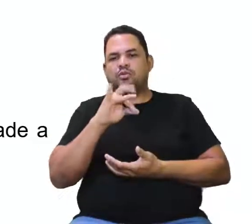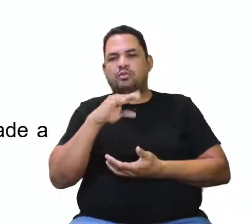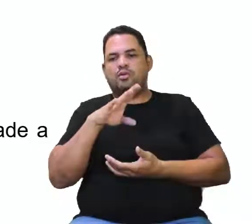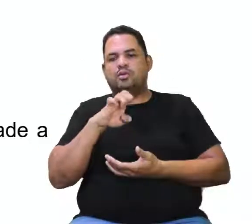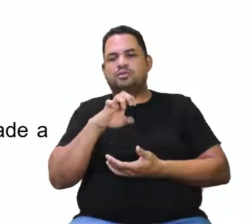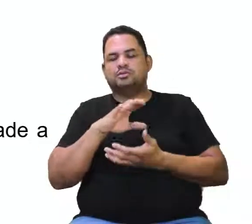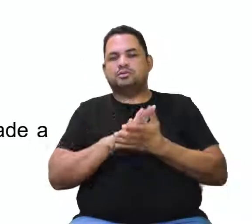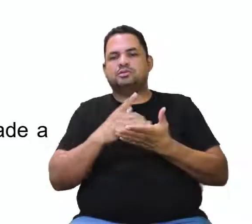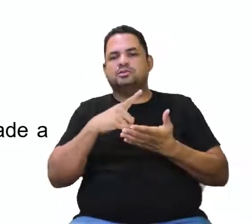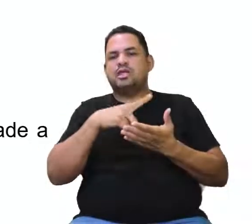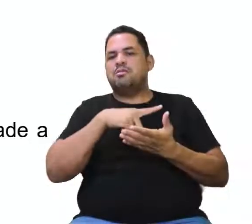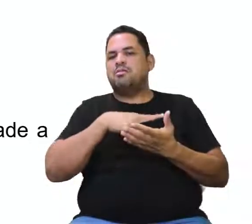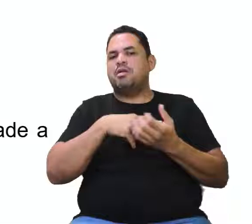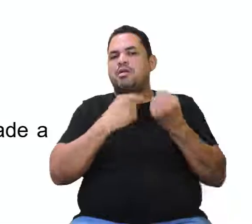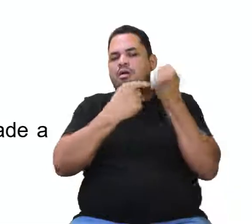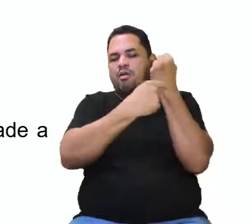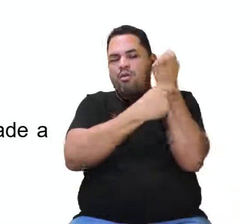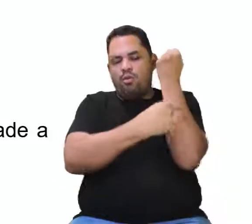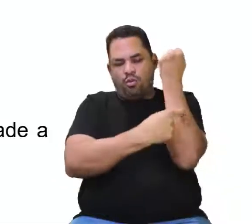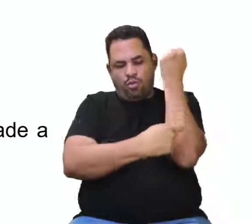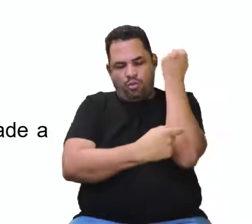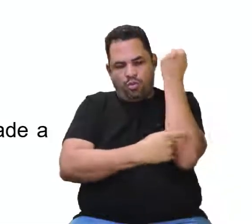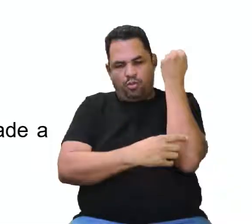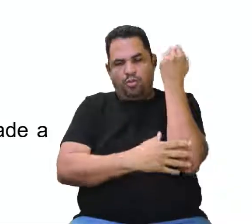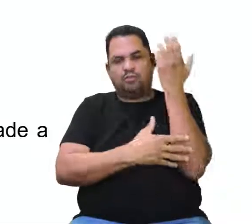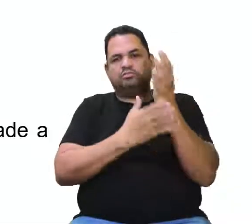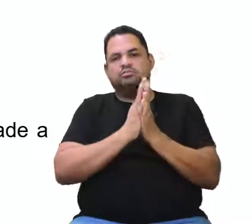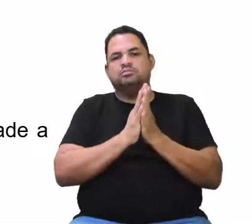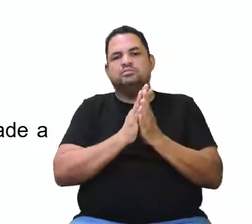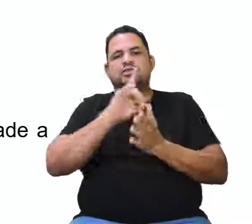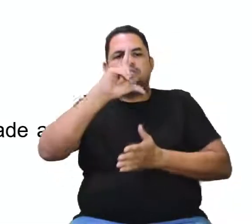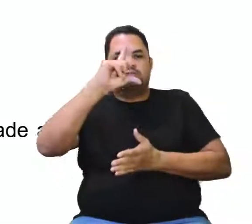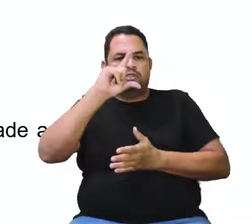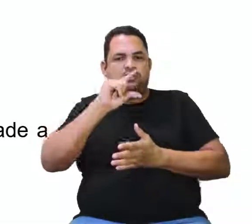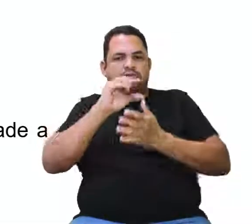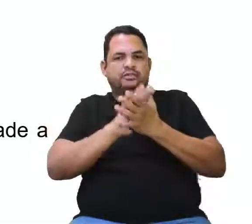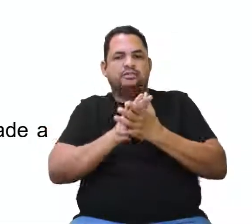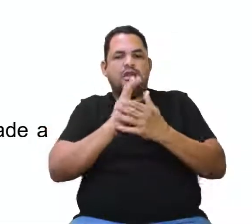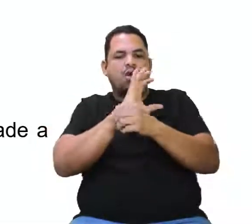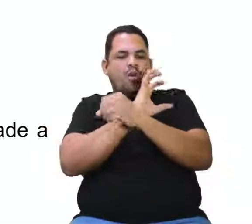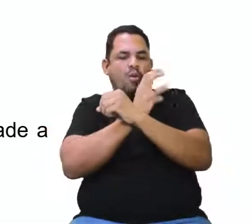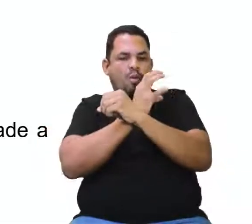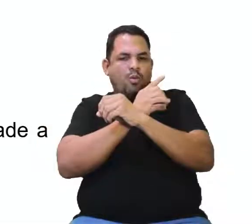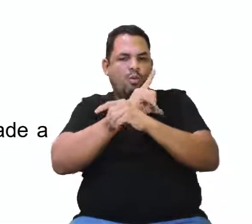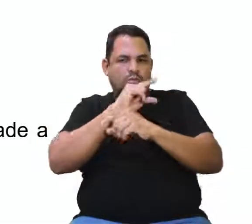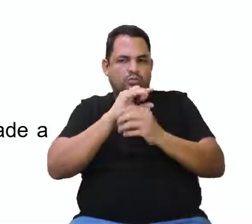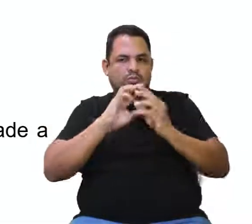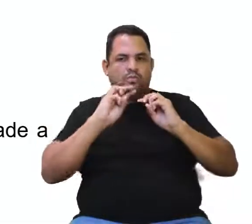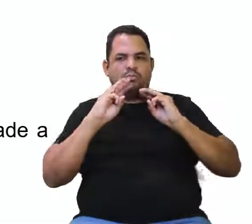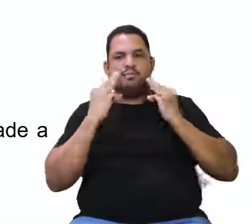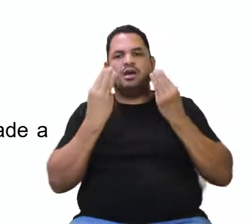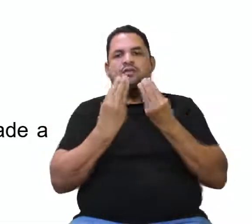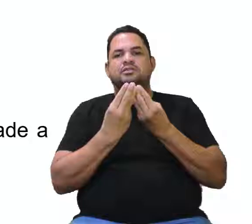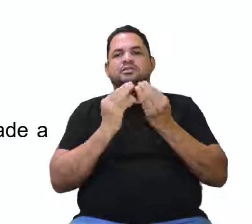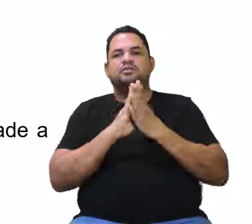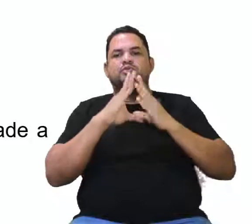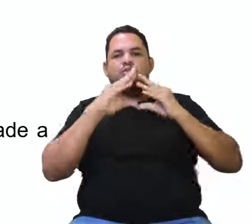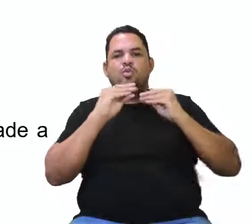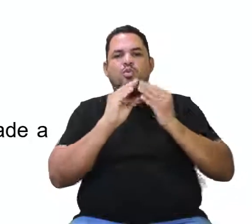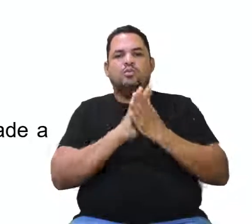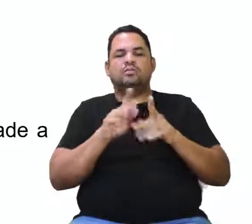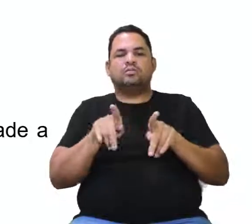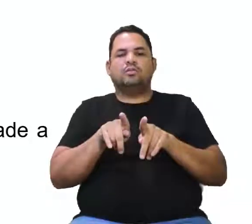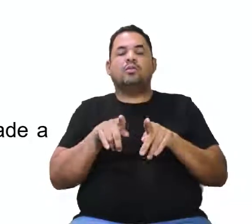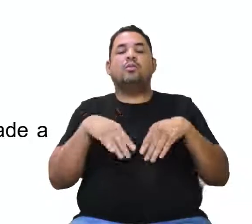coluna vertebral. Então, ela vai ocasionar diminuição da massa óssea de todo o corpo. Só que quando